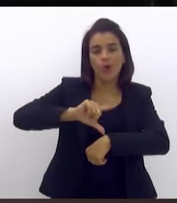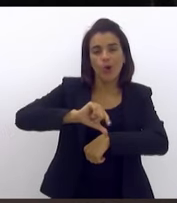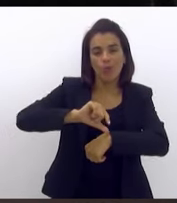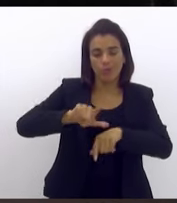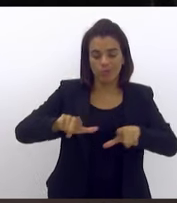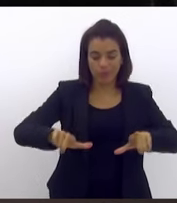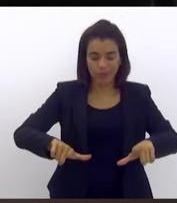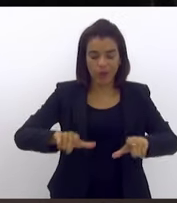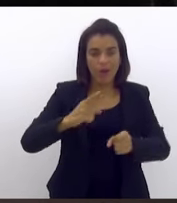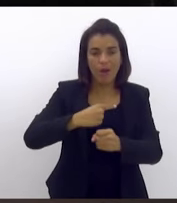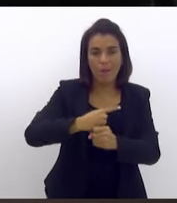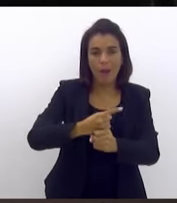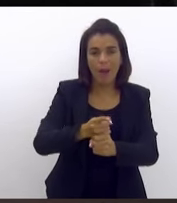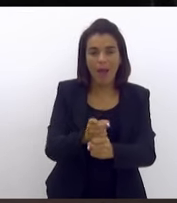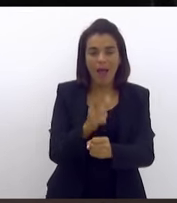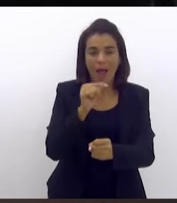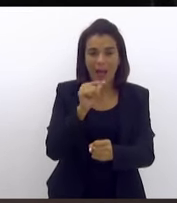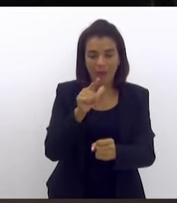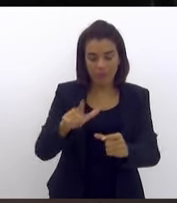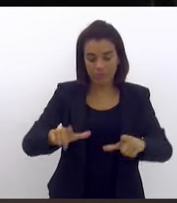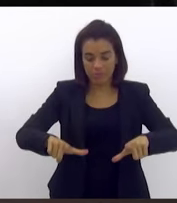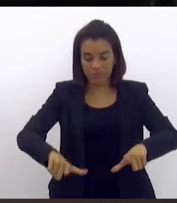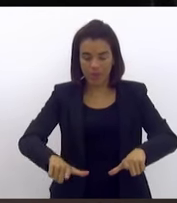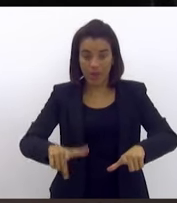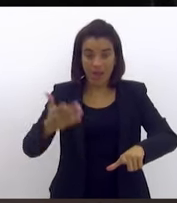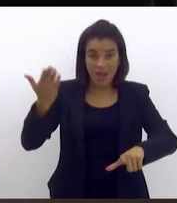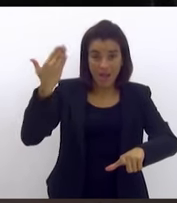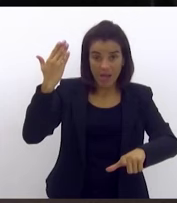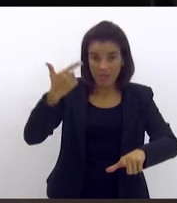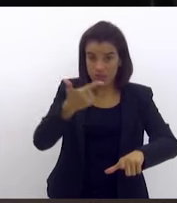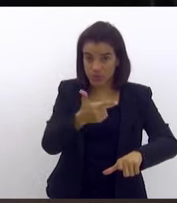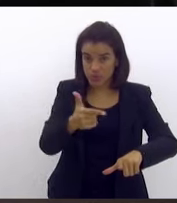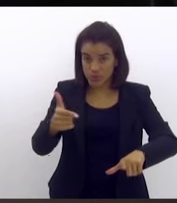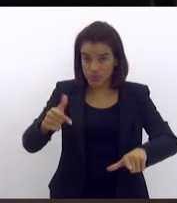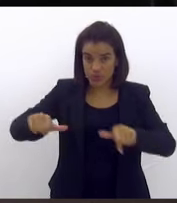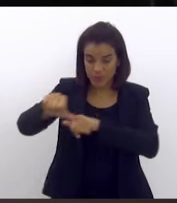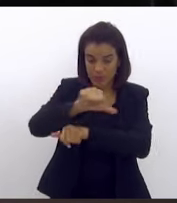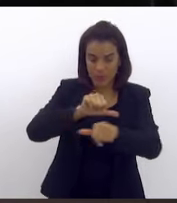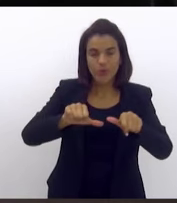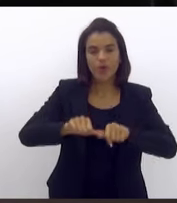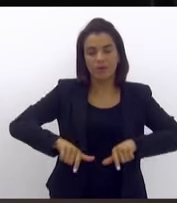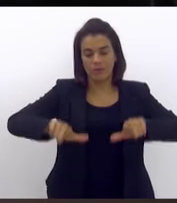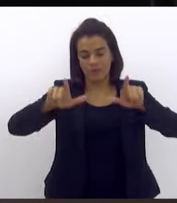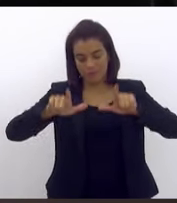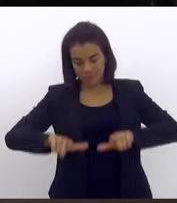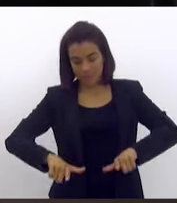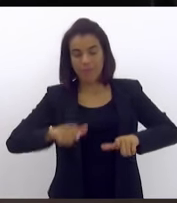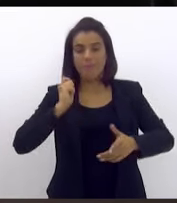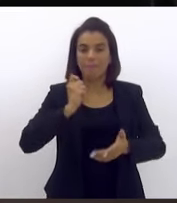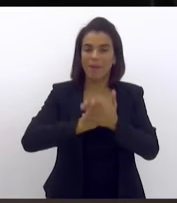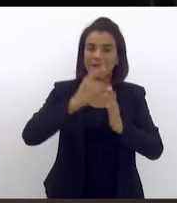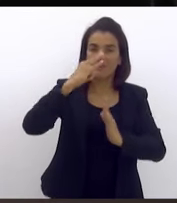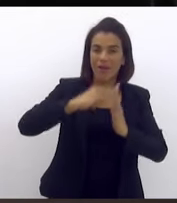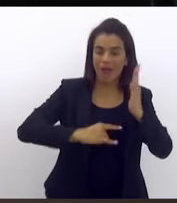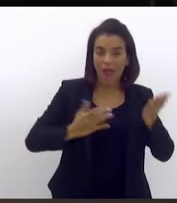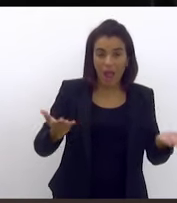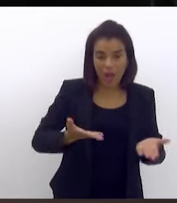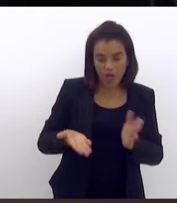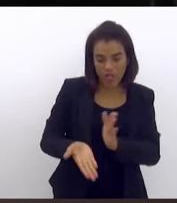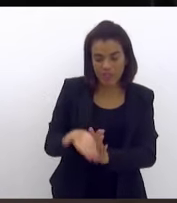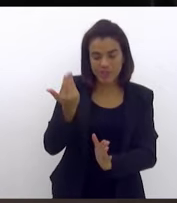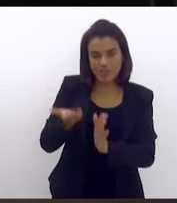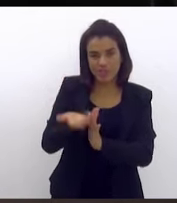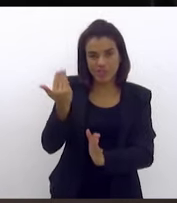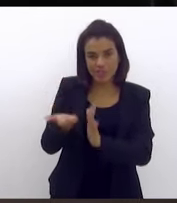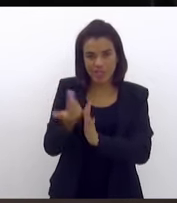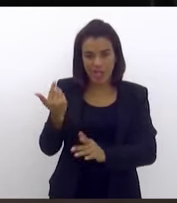Porque antes o hidrômetro não existia, passou a ter hidrômetro, a população colocou hidrômetro e pagava a conta. Agora querem tirar o hidrômetro do morador